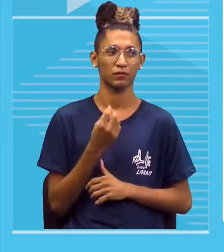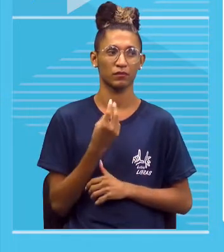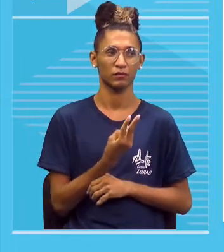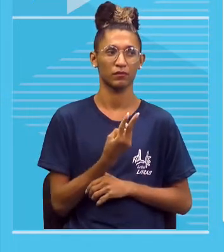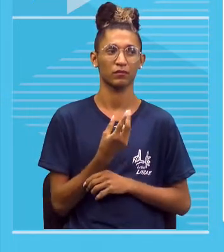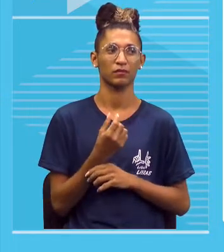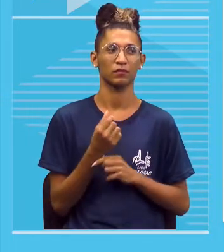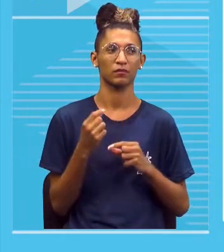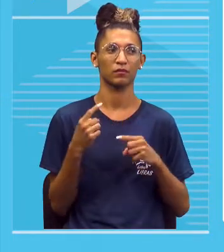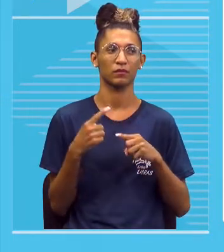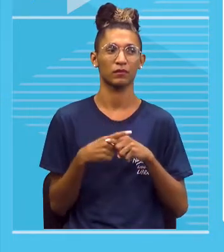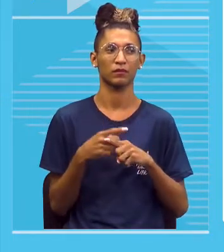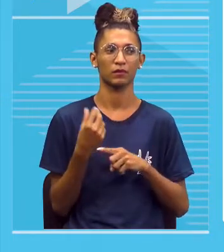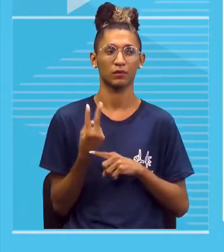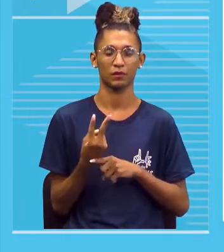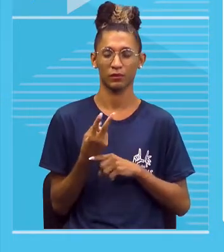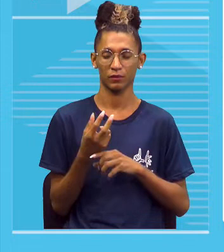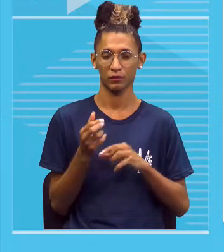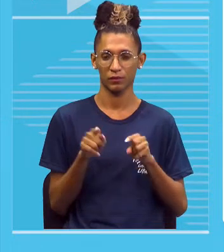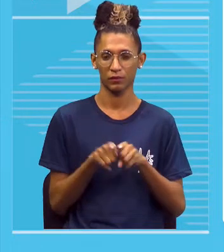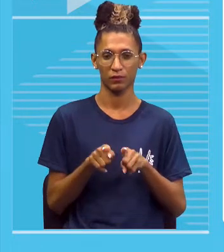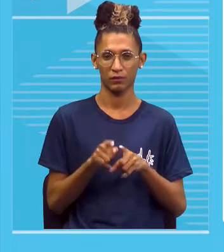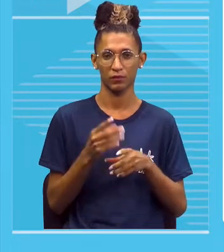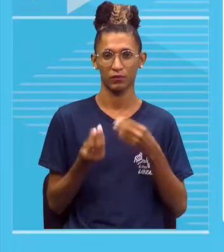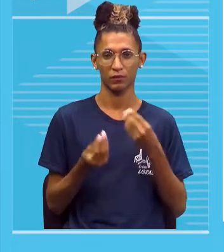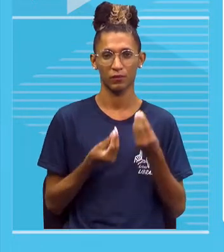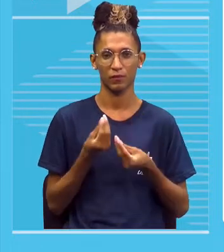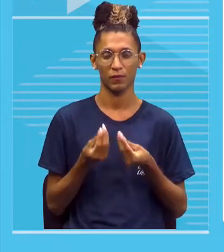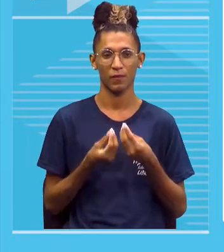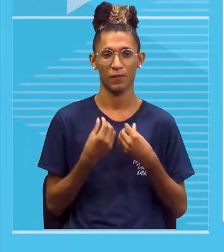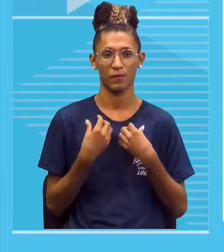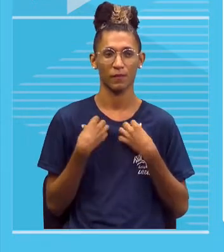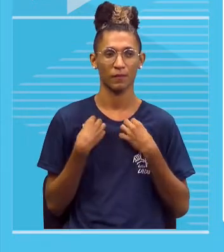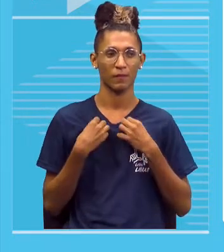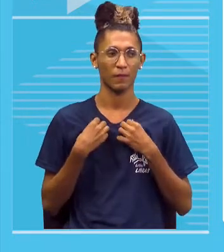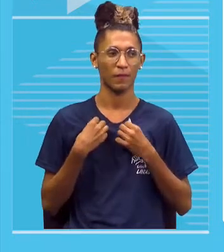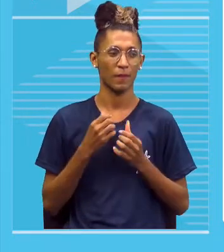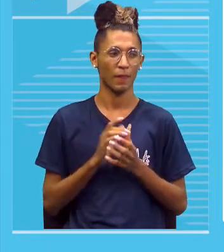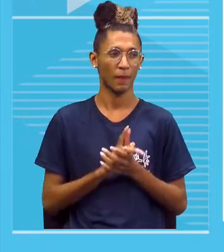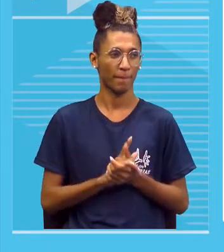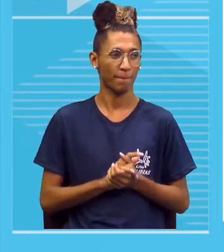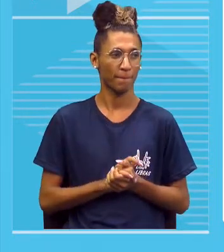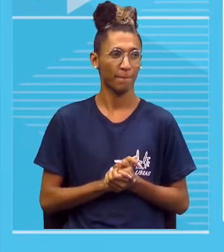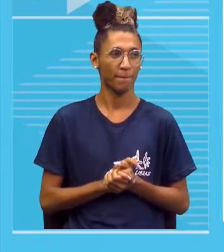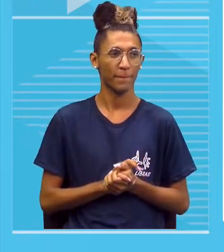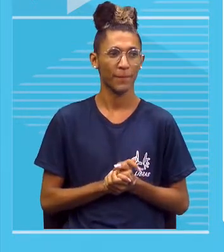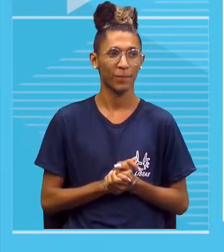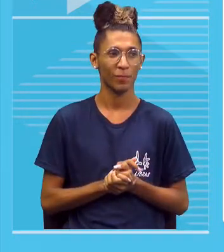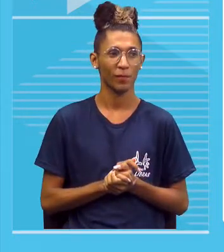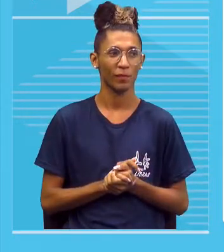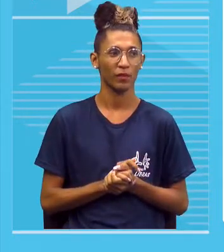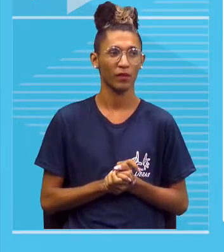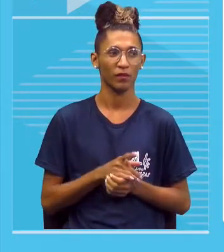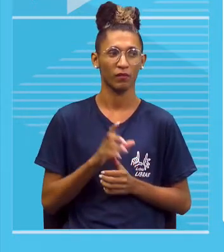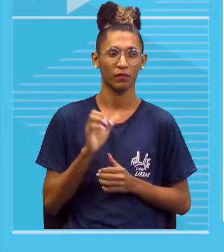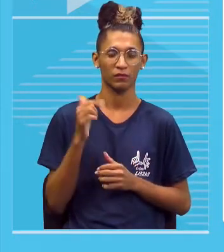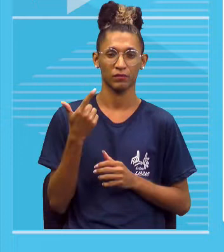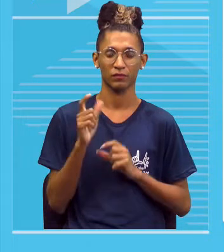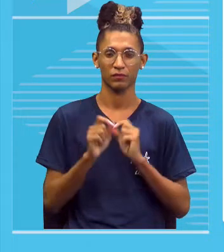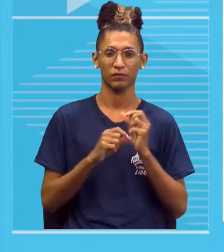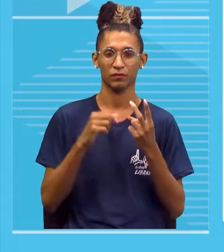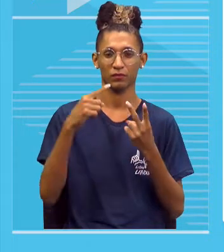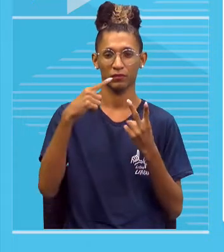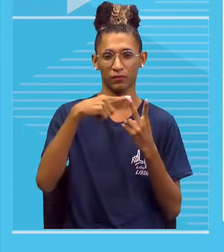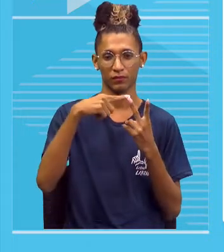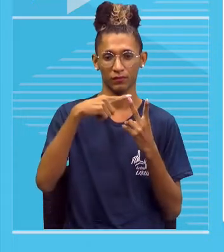dois aqui ó e aqui ó tchau Toby ó né e os outros raiz de